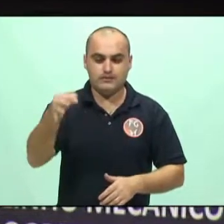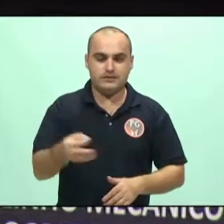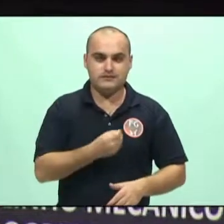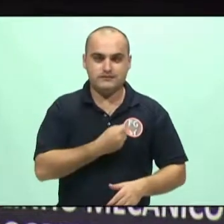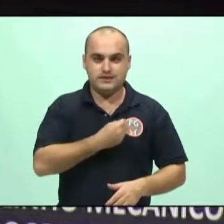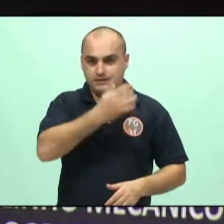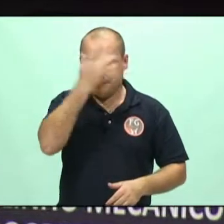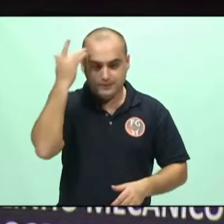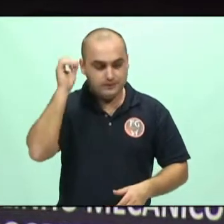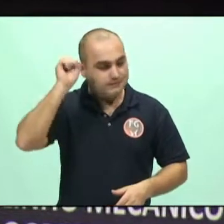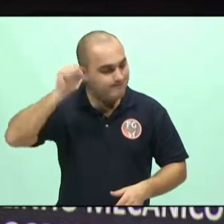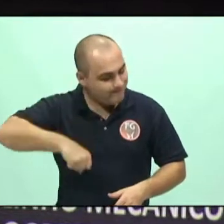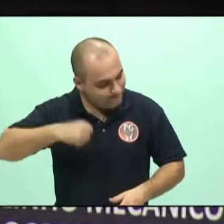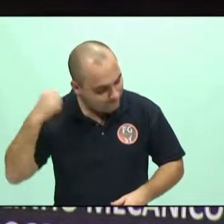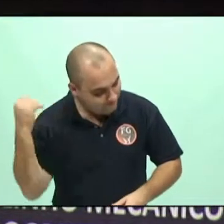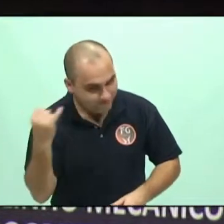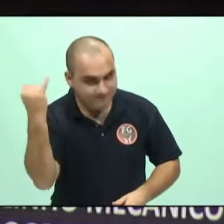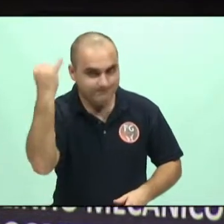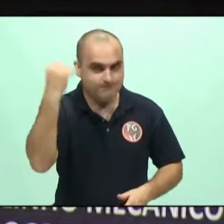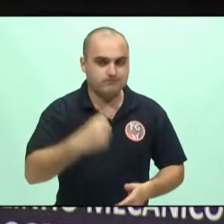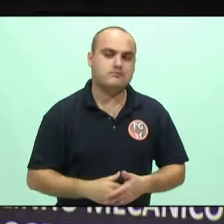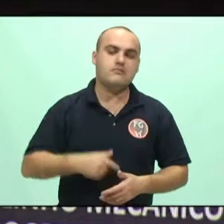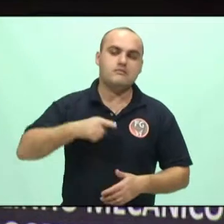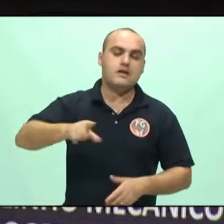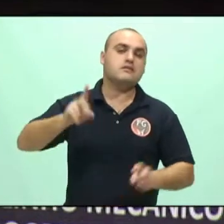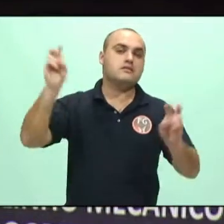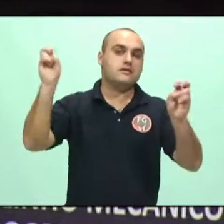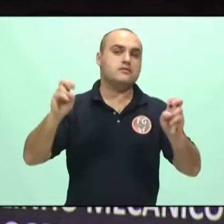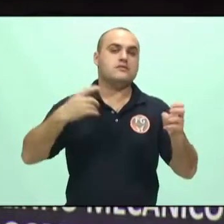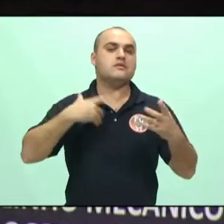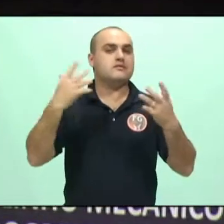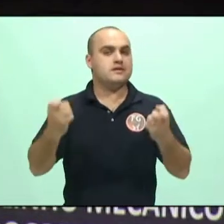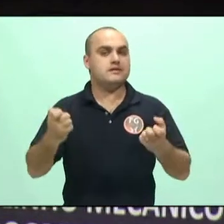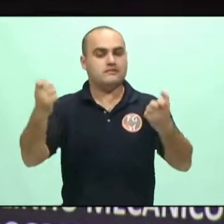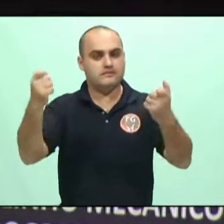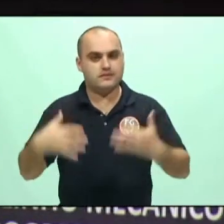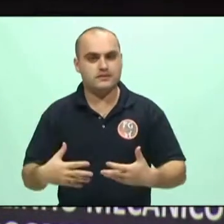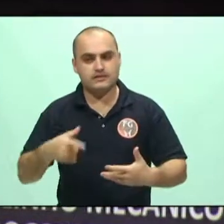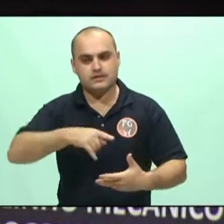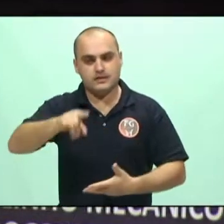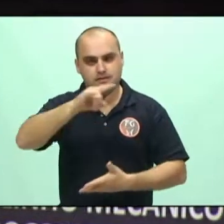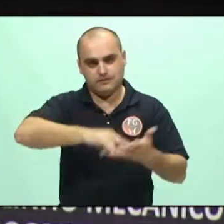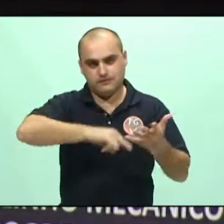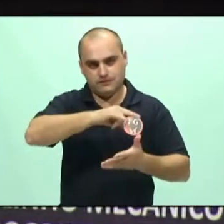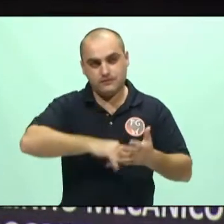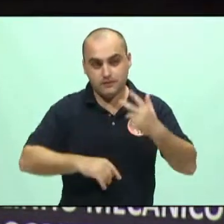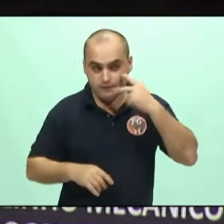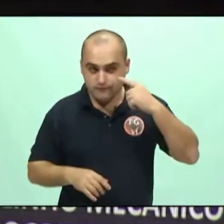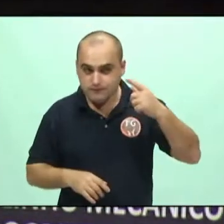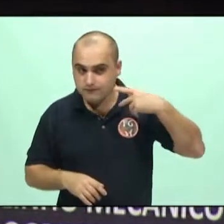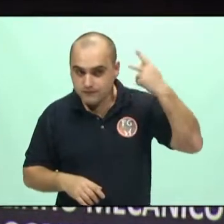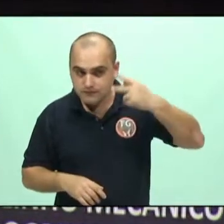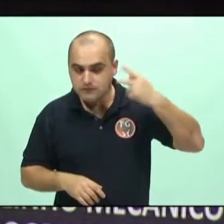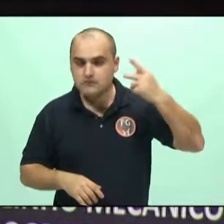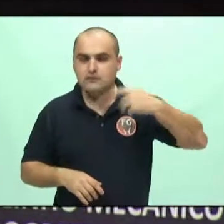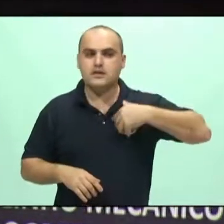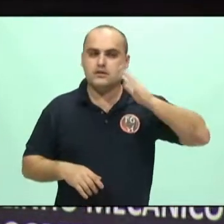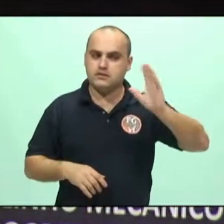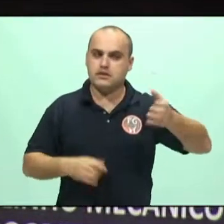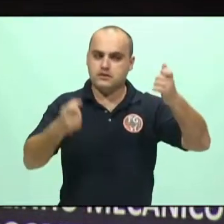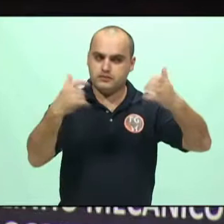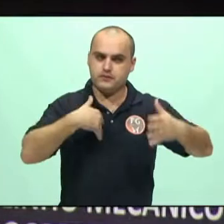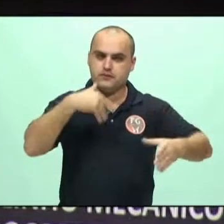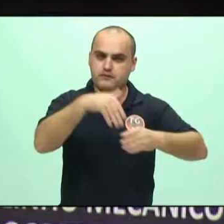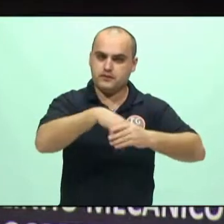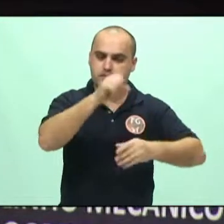Então essa era a reflexão que eu queria fazer através desse seu requerimento e o vereador Gilberto da qual já me Manifesto